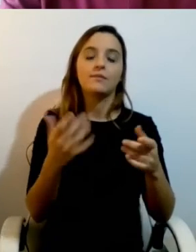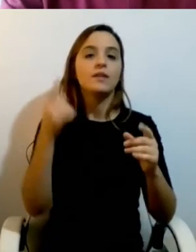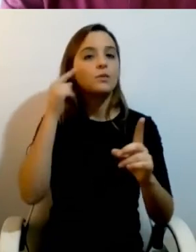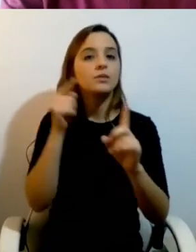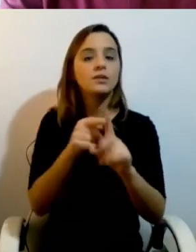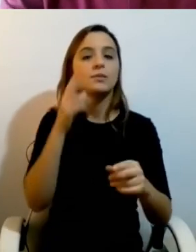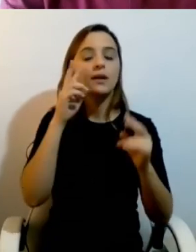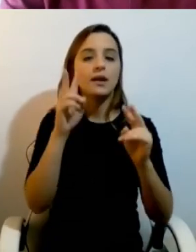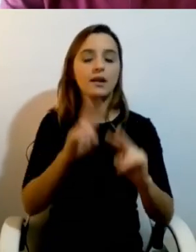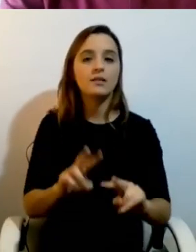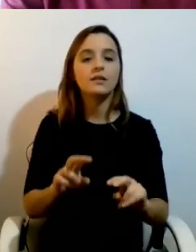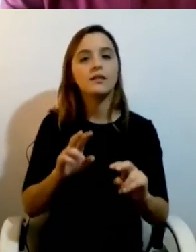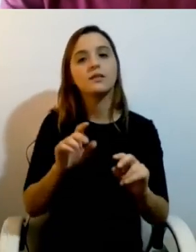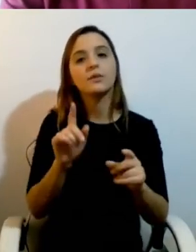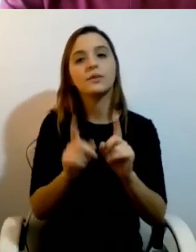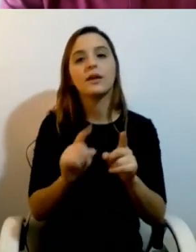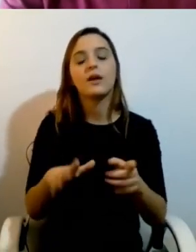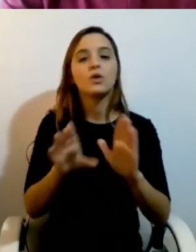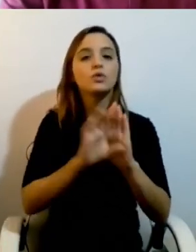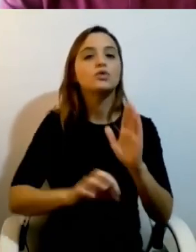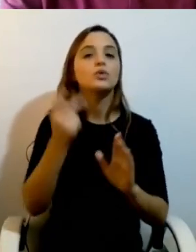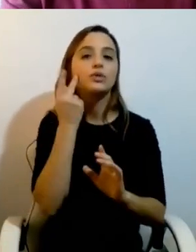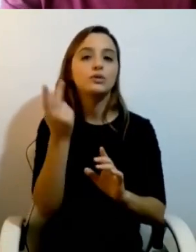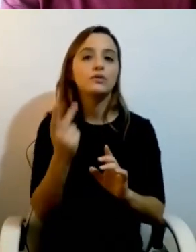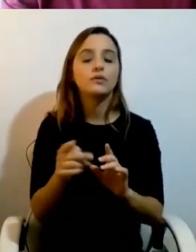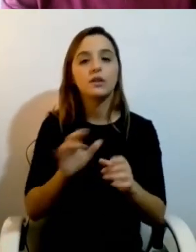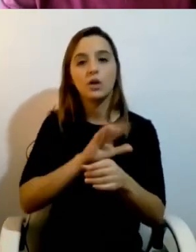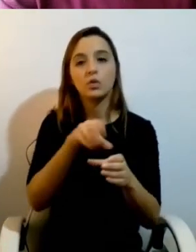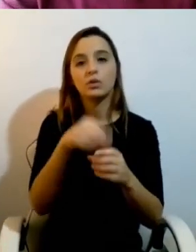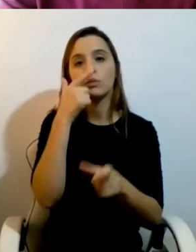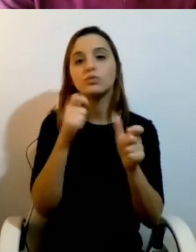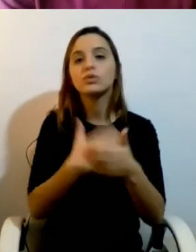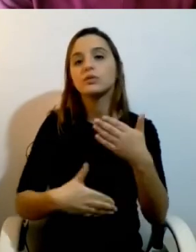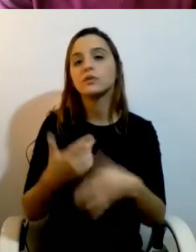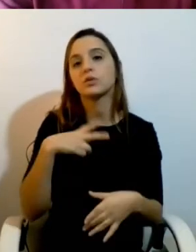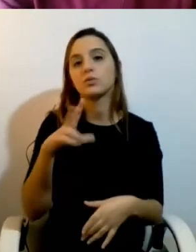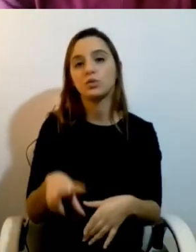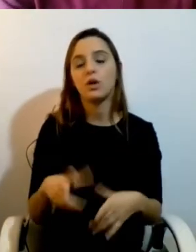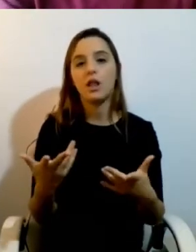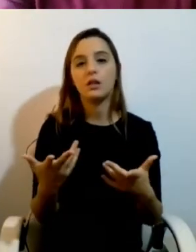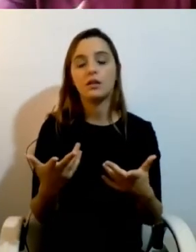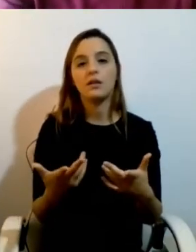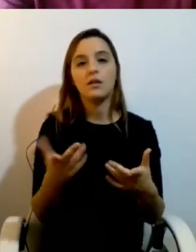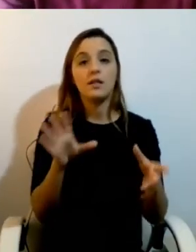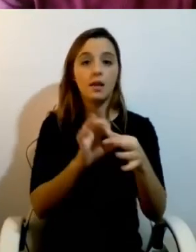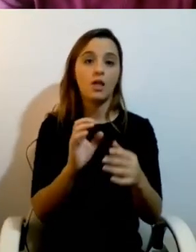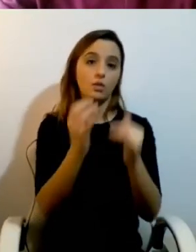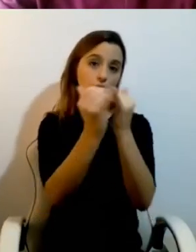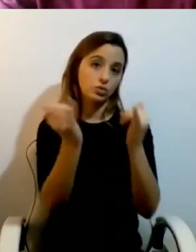analisar as condições de vida e de inclusão das pessoas com deficiência em Portugal, à luz daquilo que internacionalmente se tem